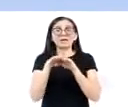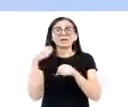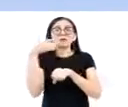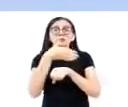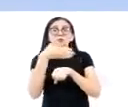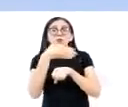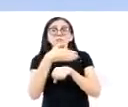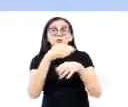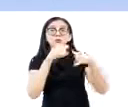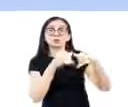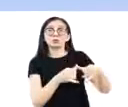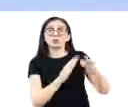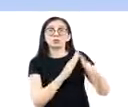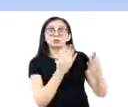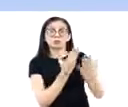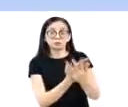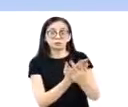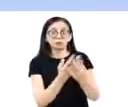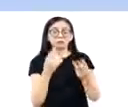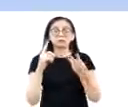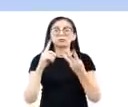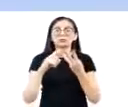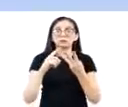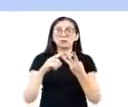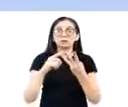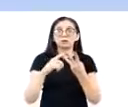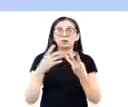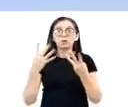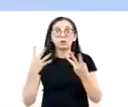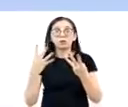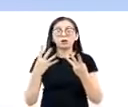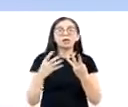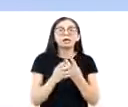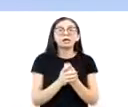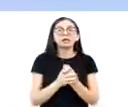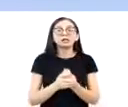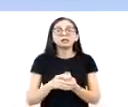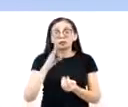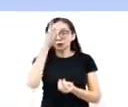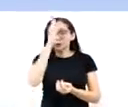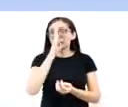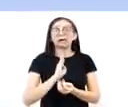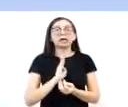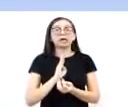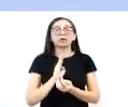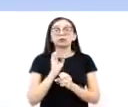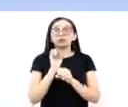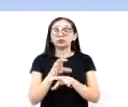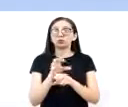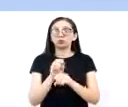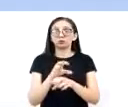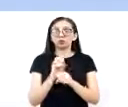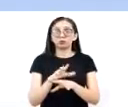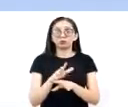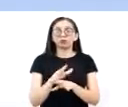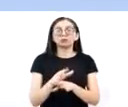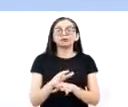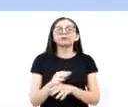de condições para o acesso e a permanência na escola. O inciso 4, que é a gratuidade e o ensino